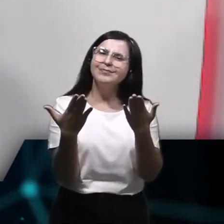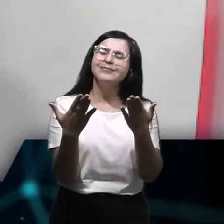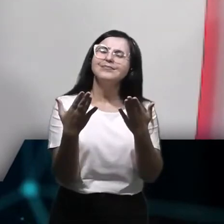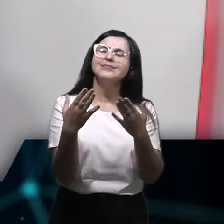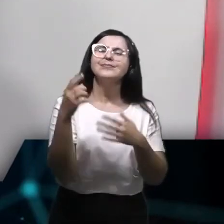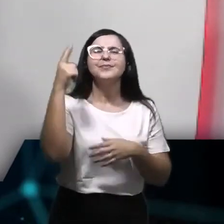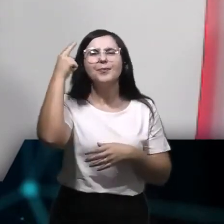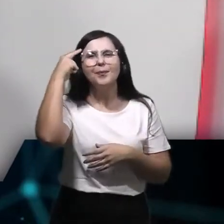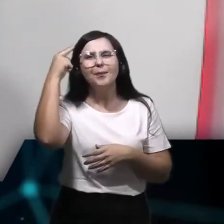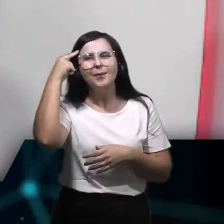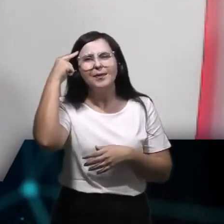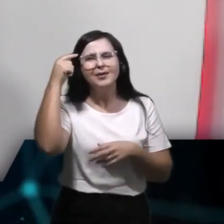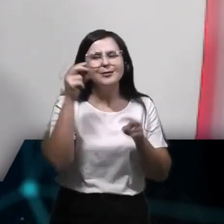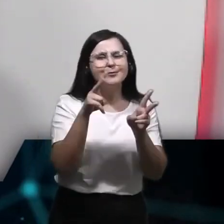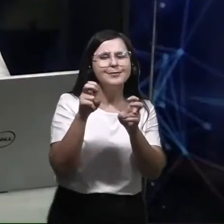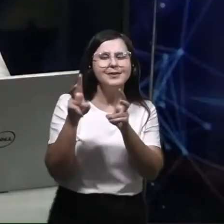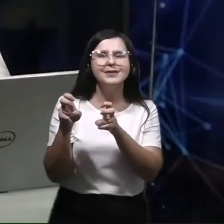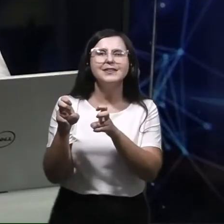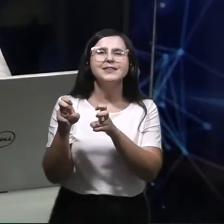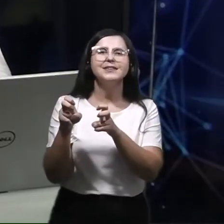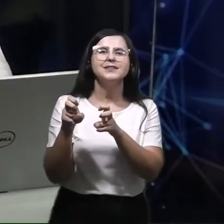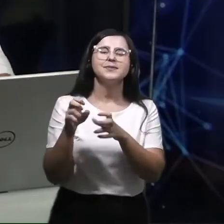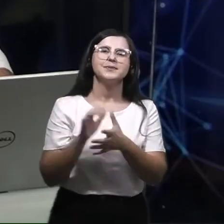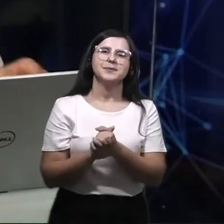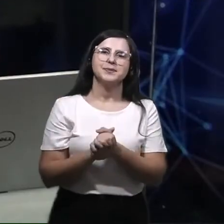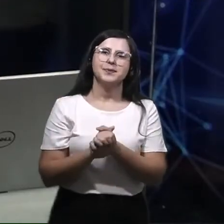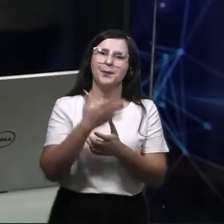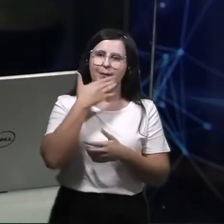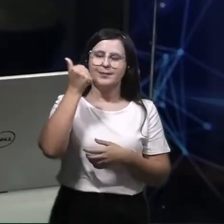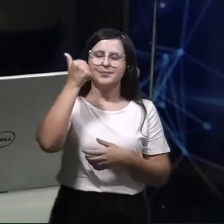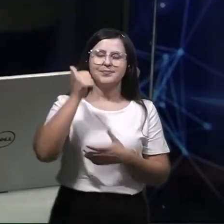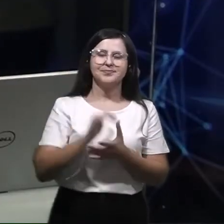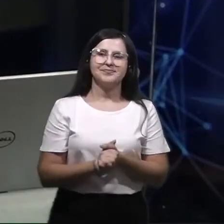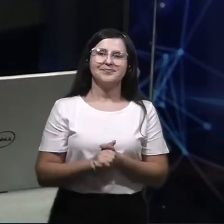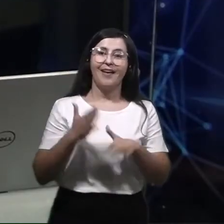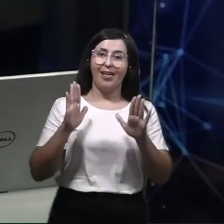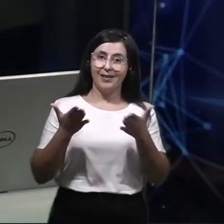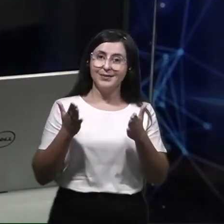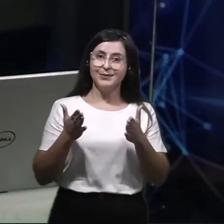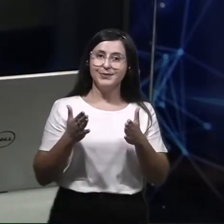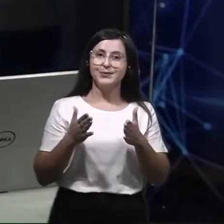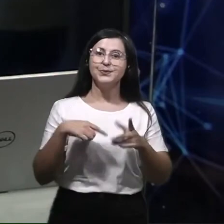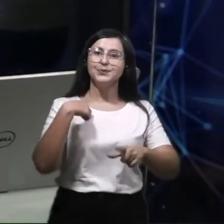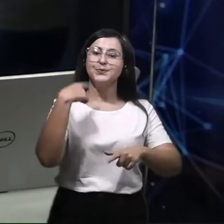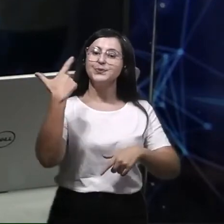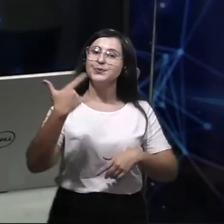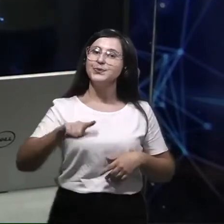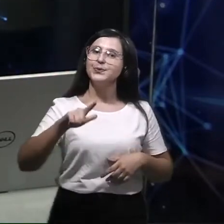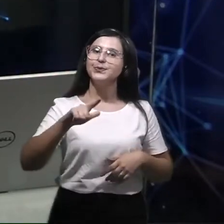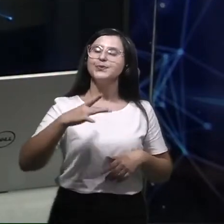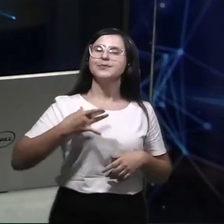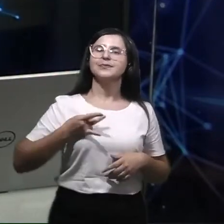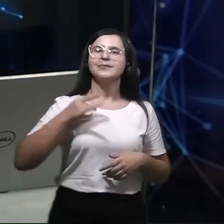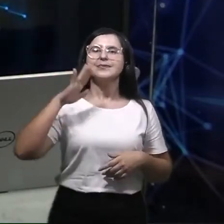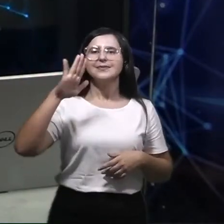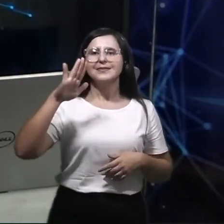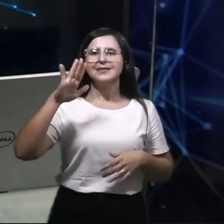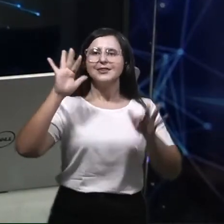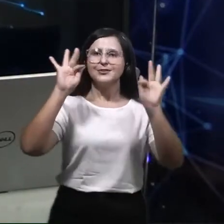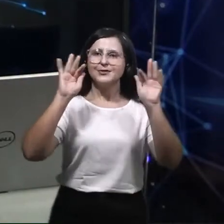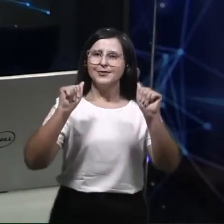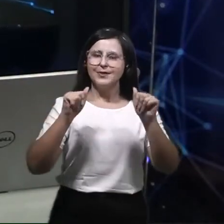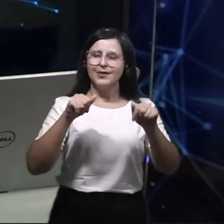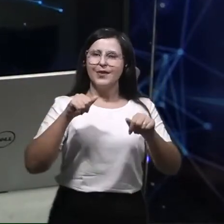votem Maciel e Wagner Silva. Vamos agora ao sorteio do próximo candidato que fará as suas